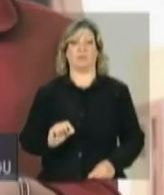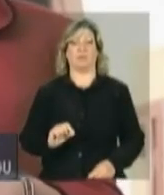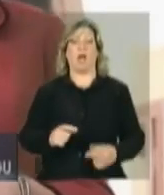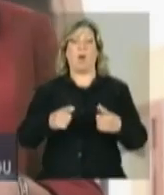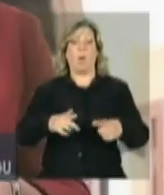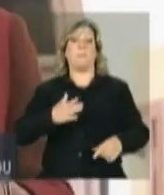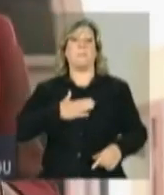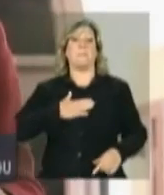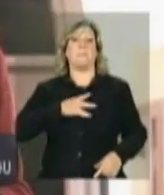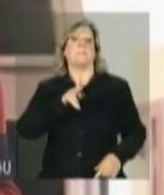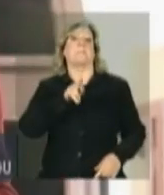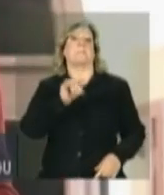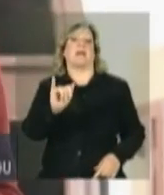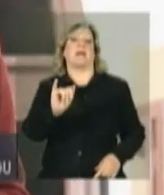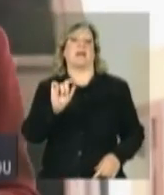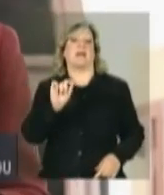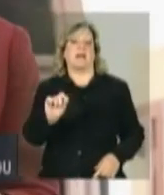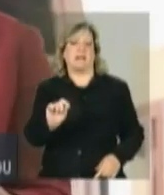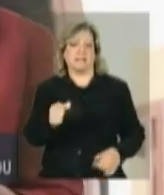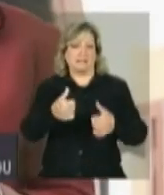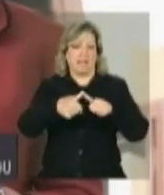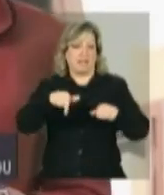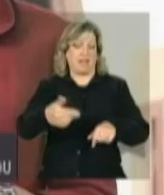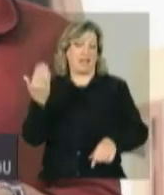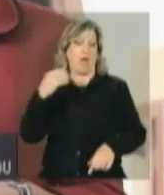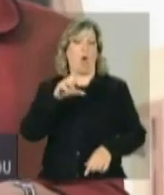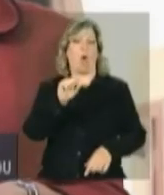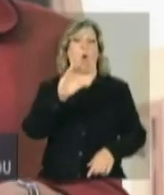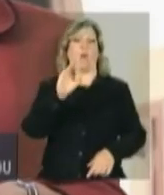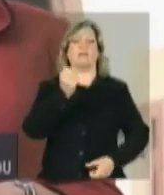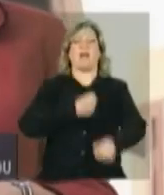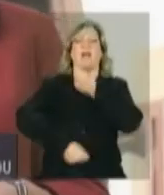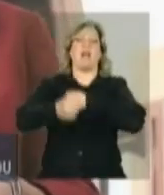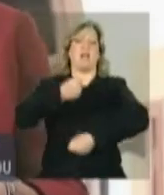de onde o meu pai saiu há 80 anos atrás,